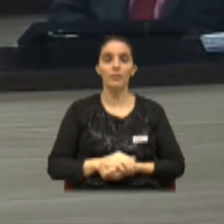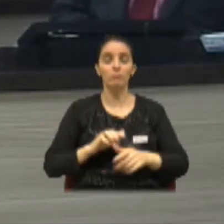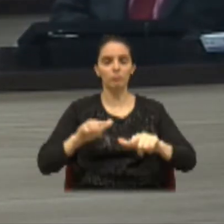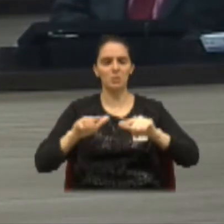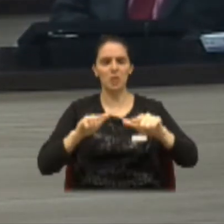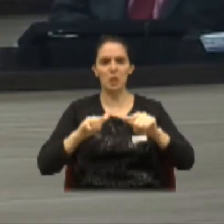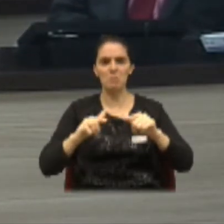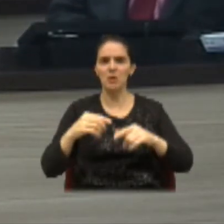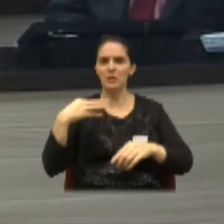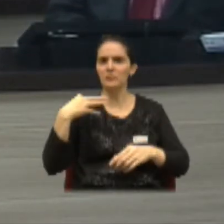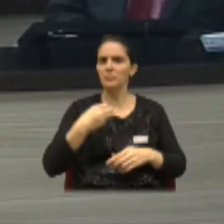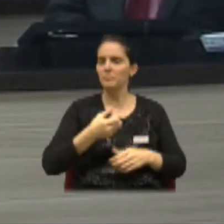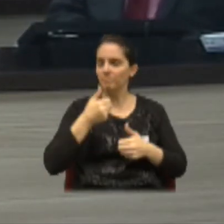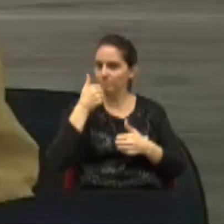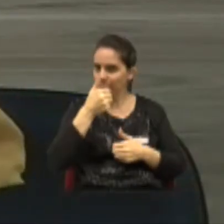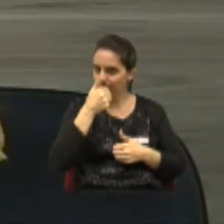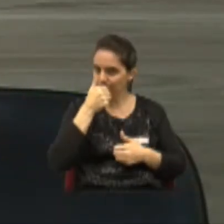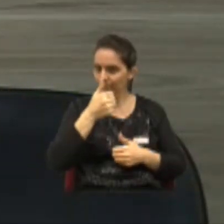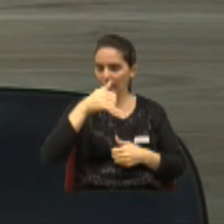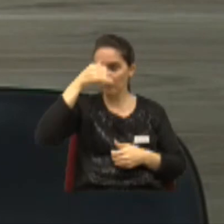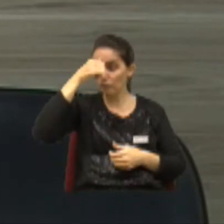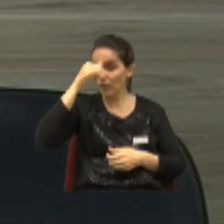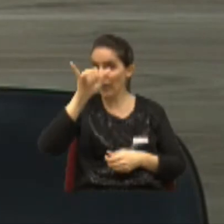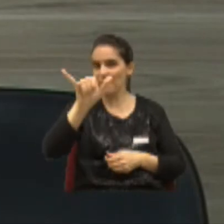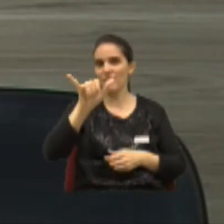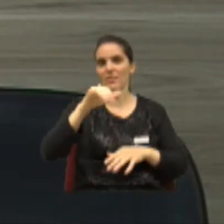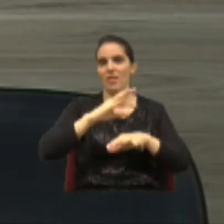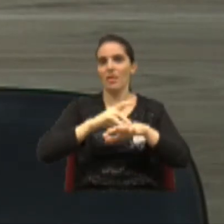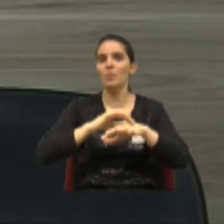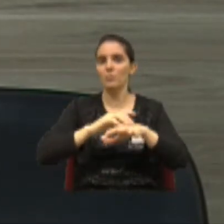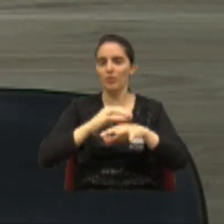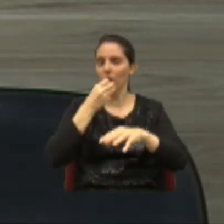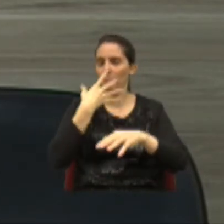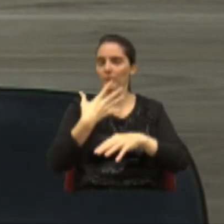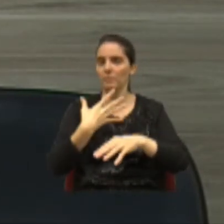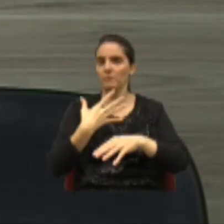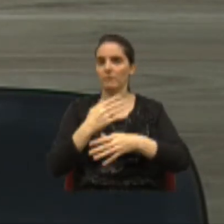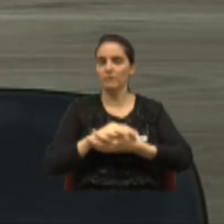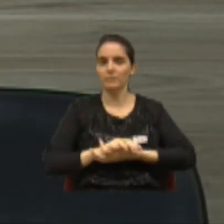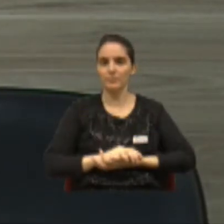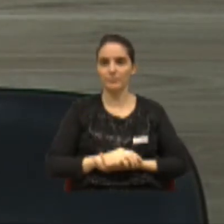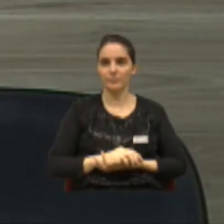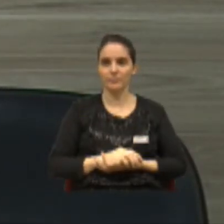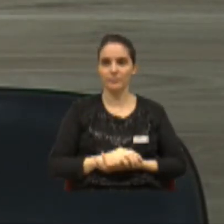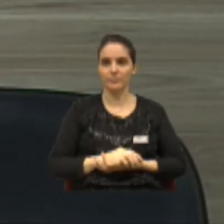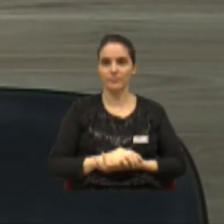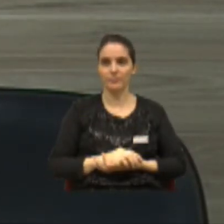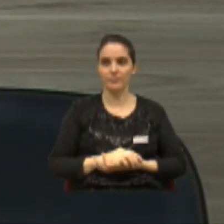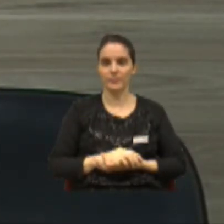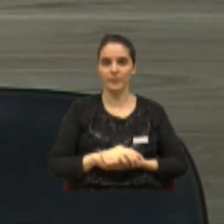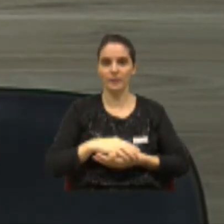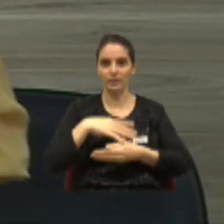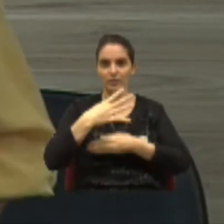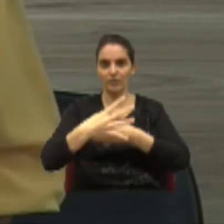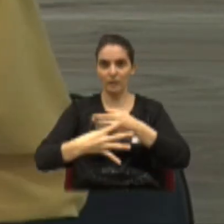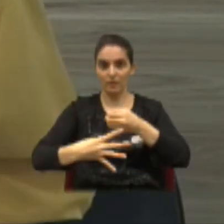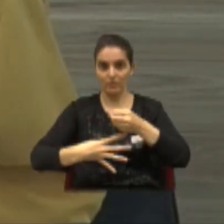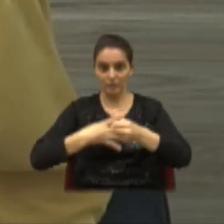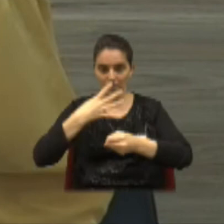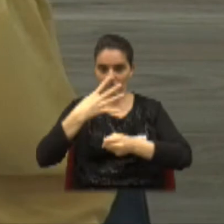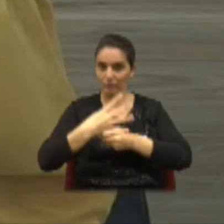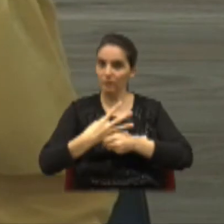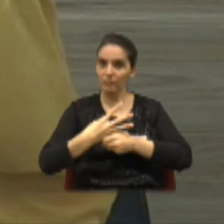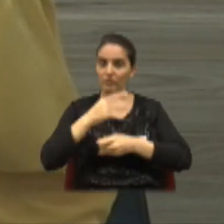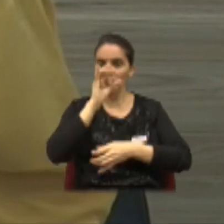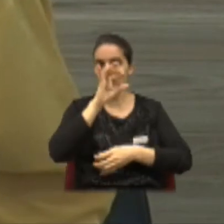trabalho, que é a parte da prevenção. Eu acho que, no findar dos nossos 4 anos, cada um